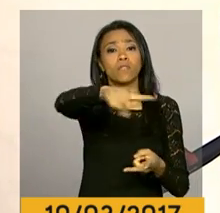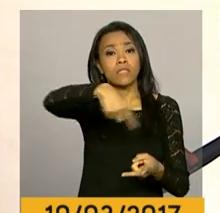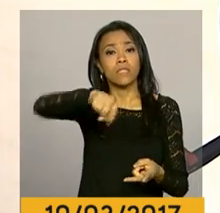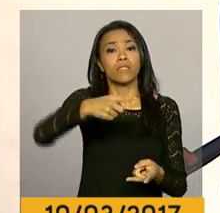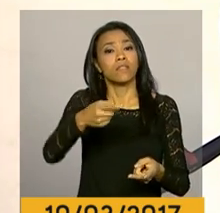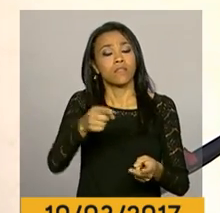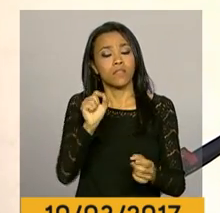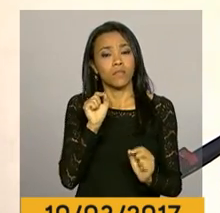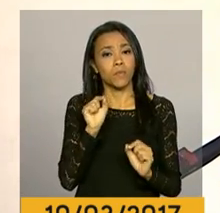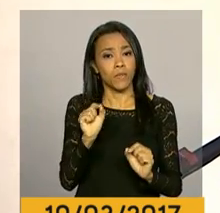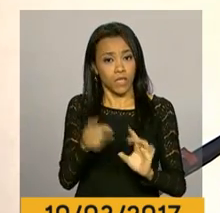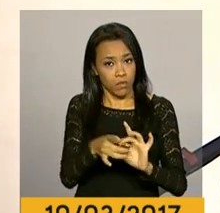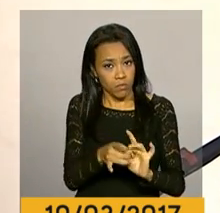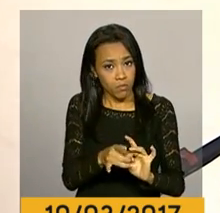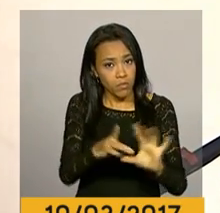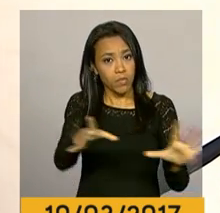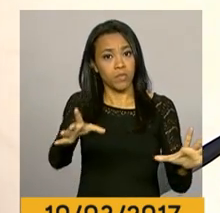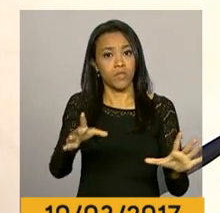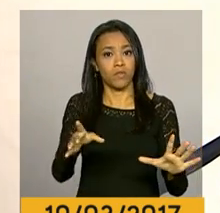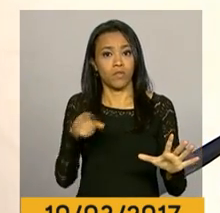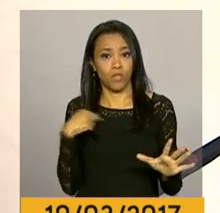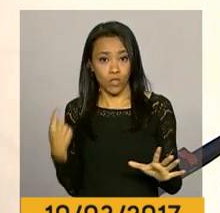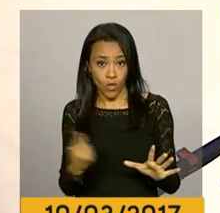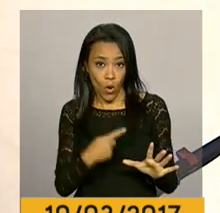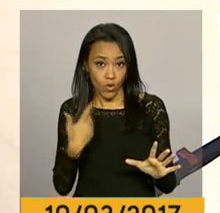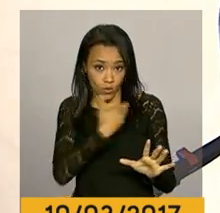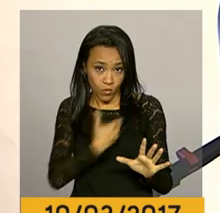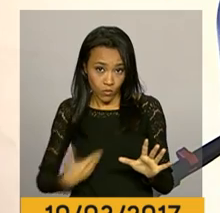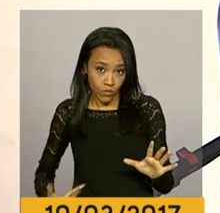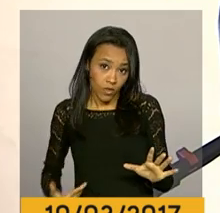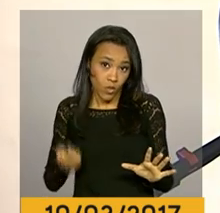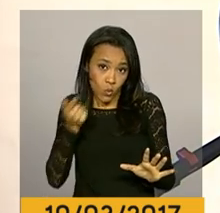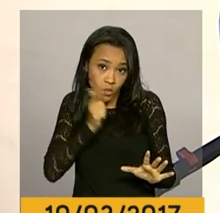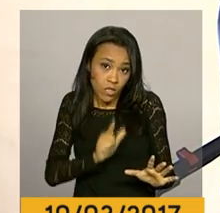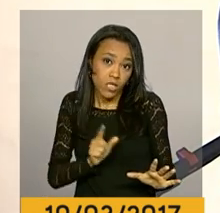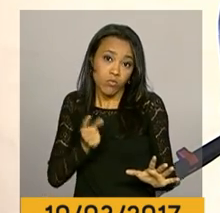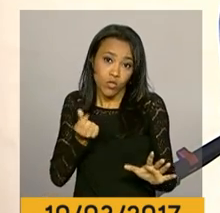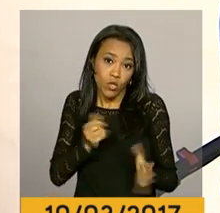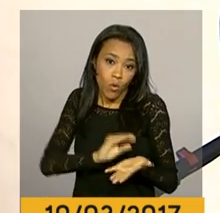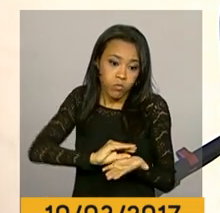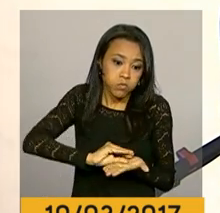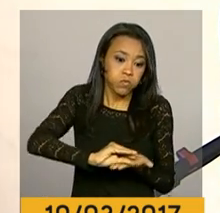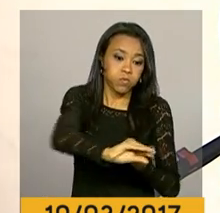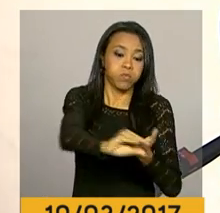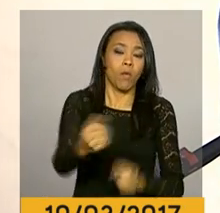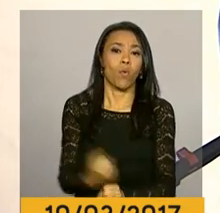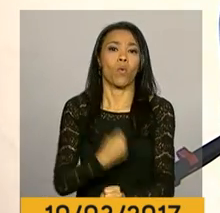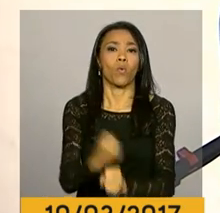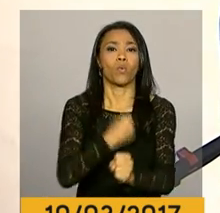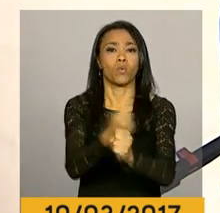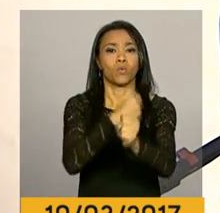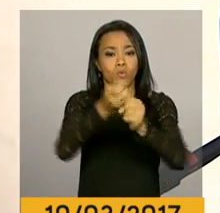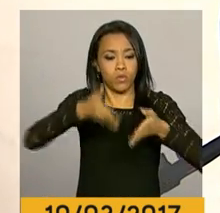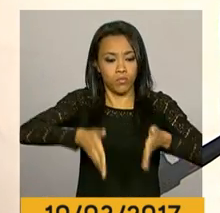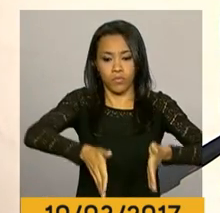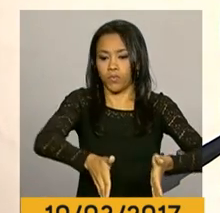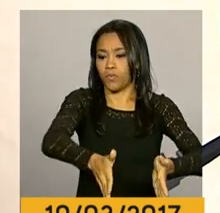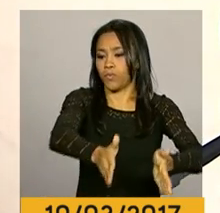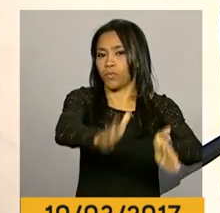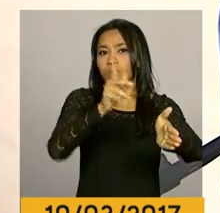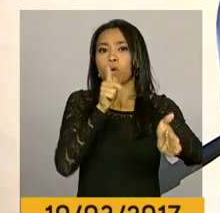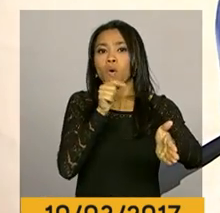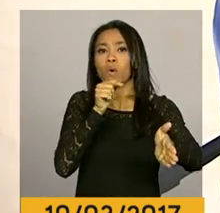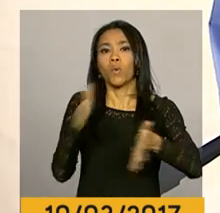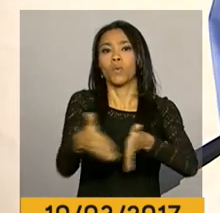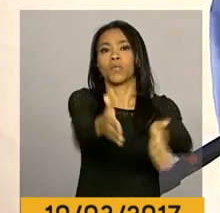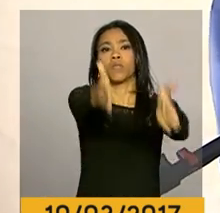permitiram que nós pudéssemos fazer grandes investimentos nessa obra que